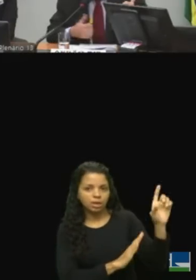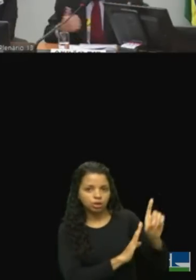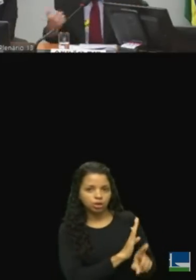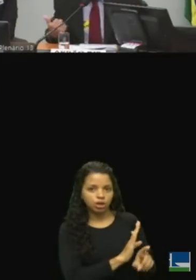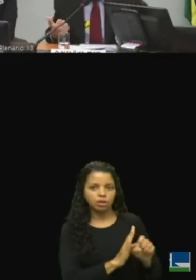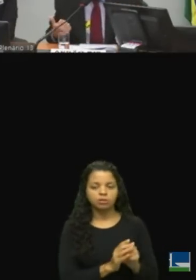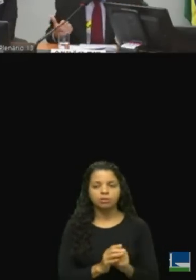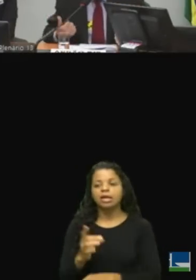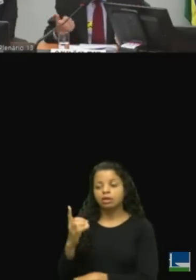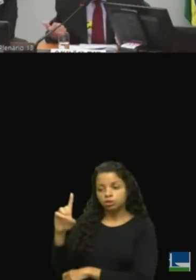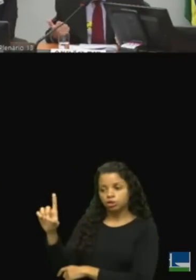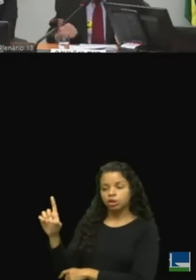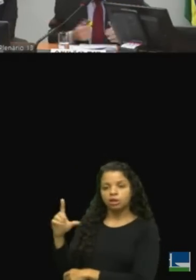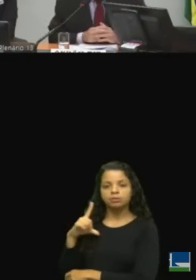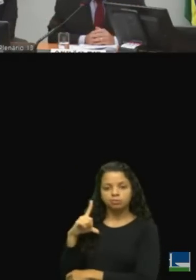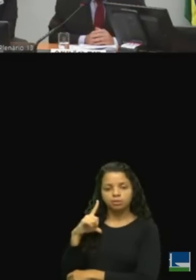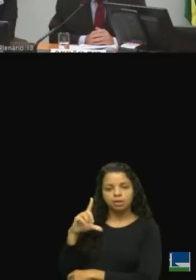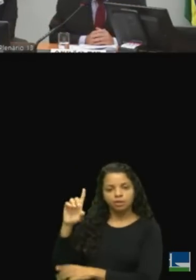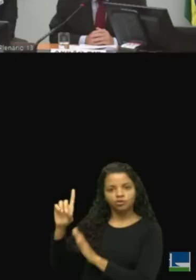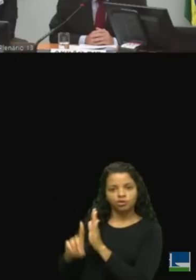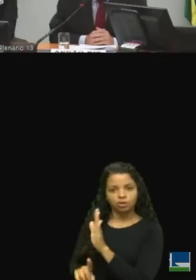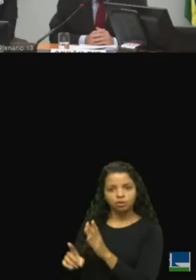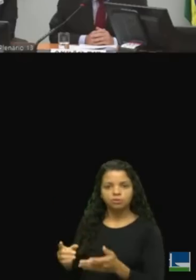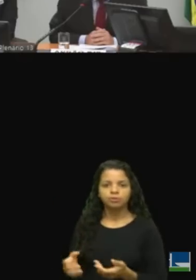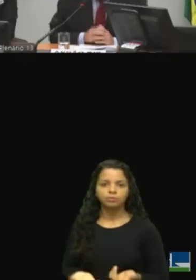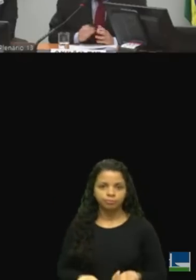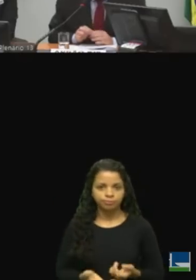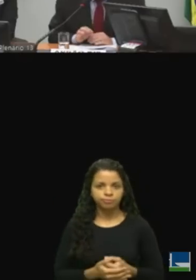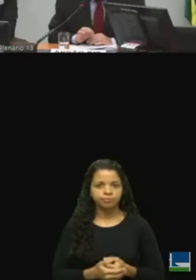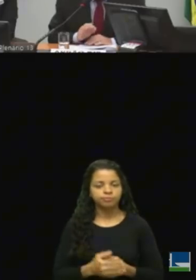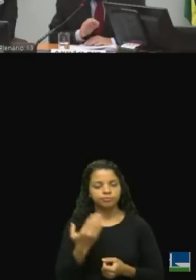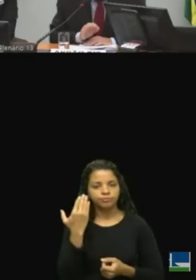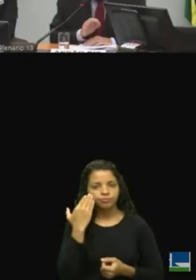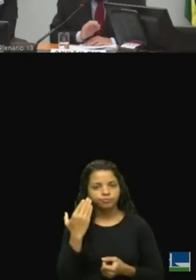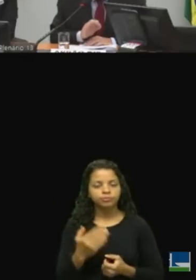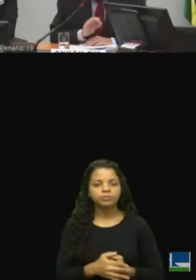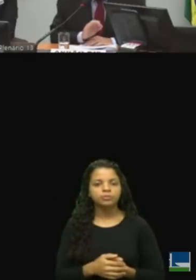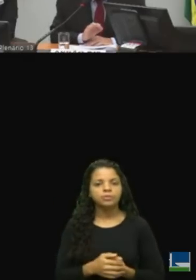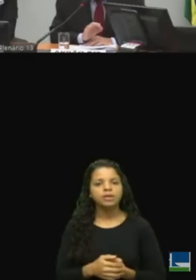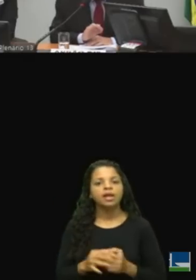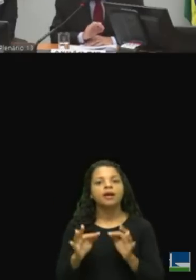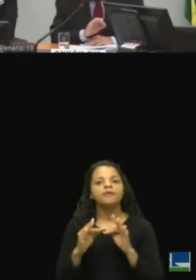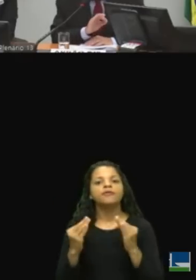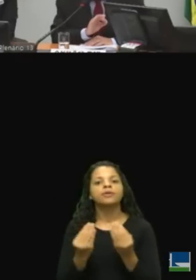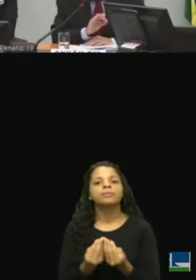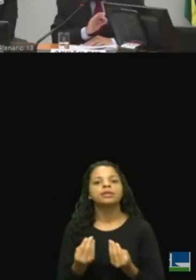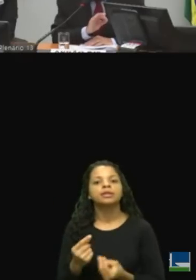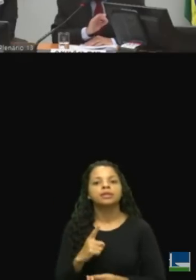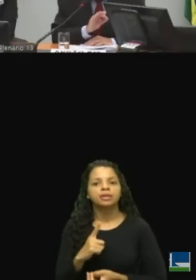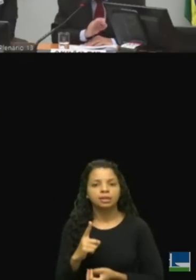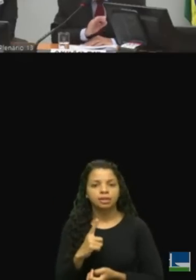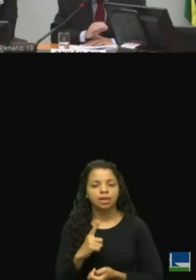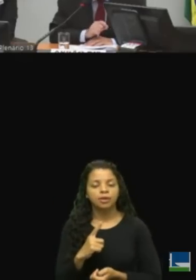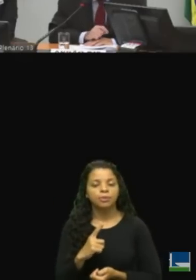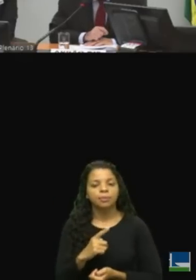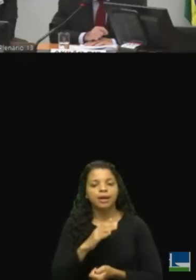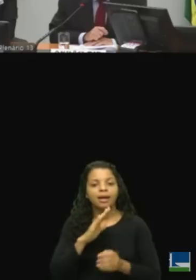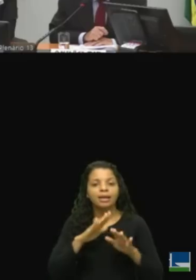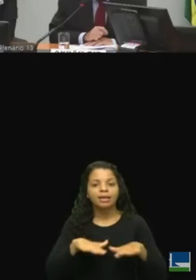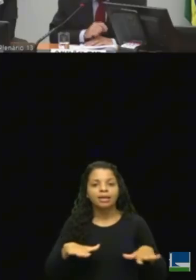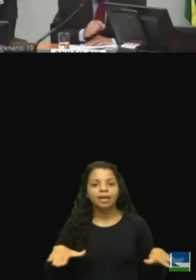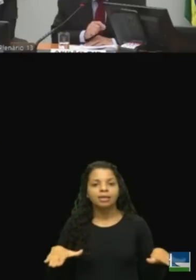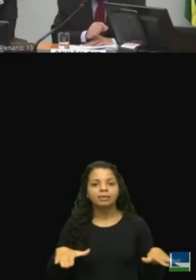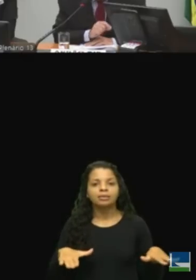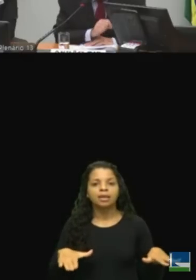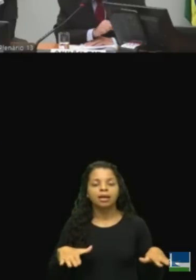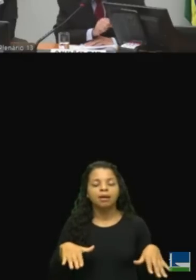amputado de perna direita terá direito à isenção. Por isso eu digo, a família que tem uma criança com tetraplegia,